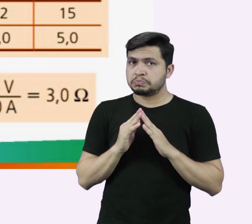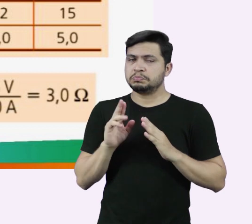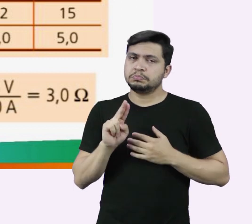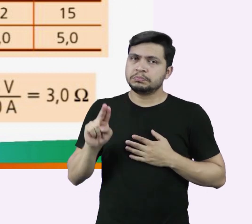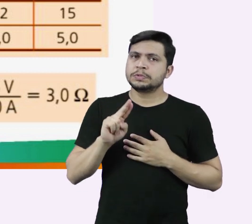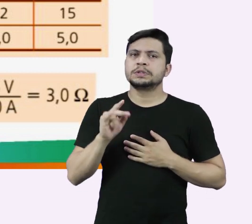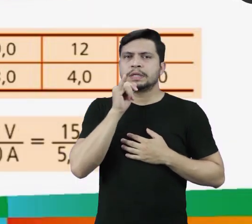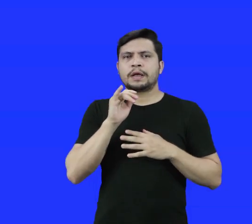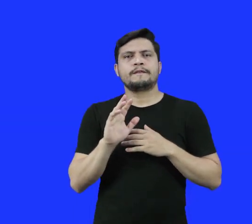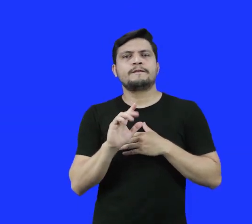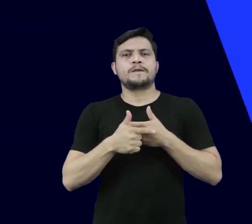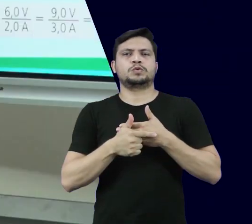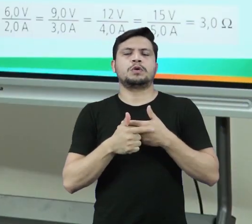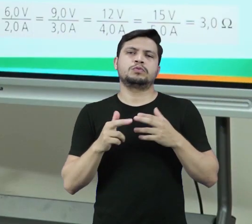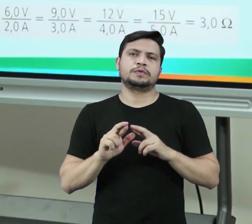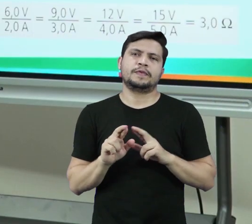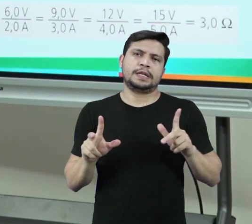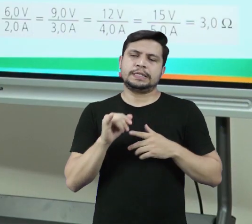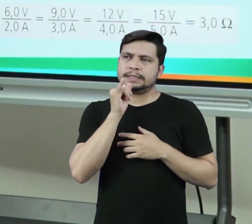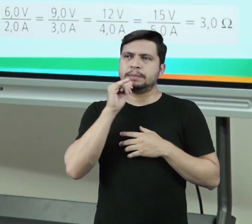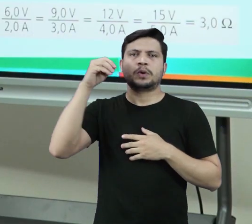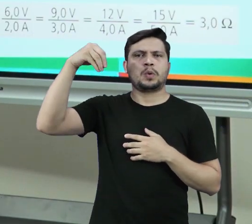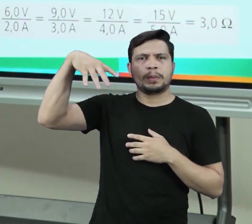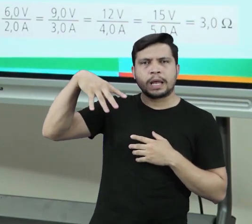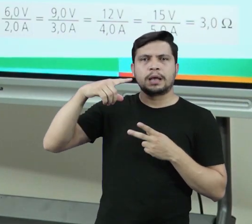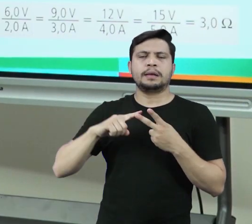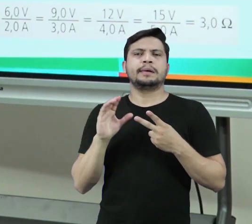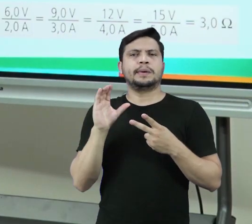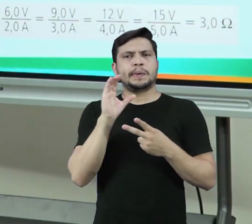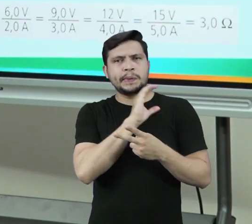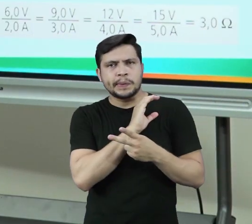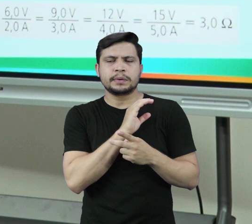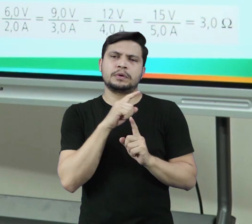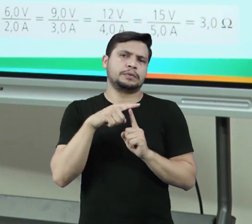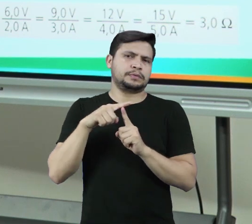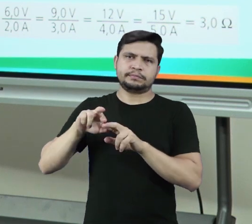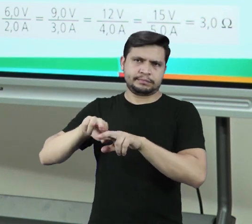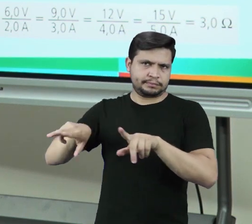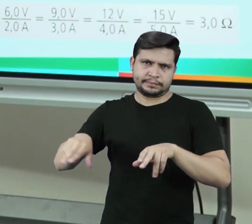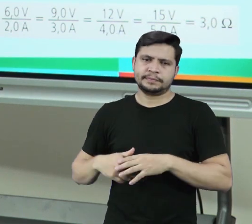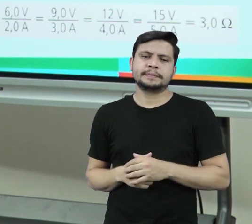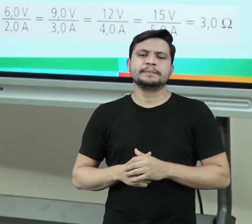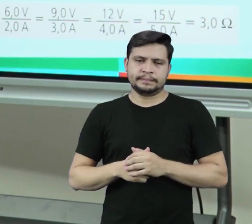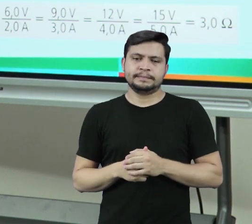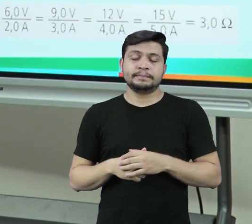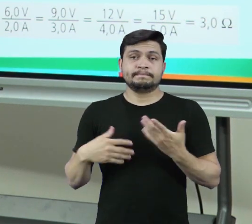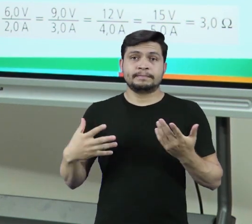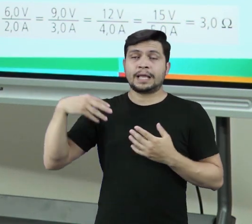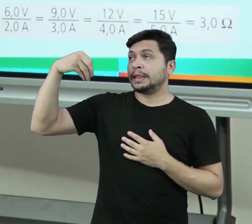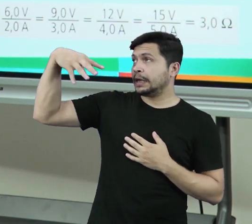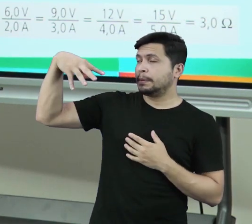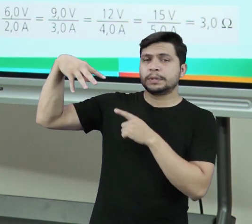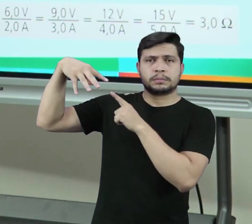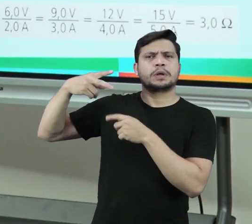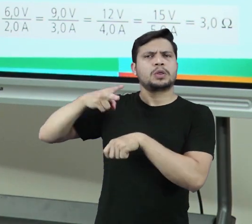funções, como por exemplo iluminar ou aquecer, ou algo do tipo. No caso, a lâmpada ela vai fazer as duas funções, que é iluminar e aquecer. Nesse